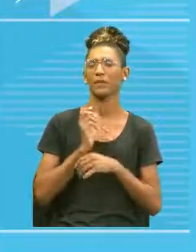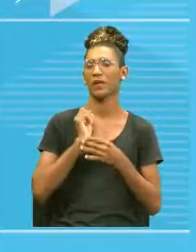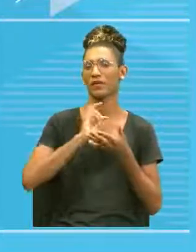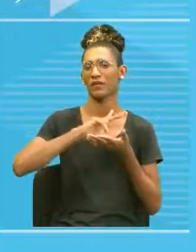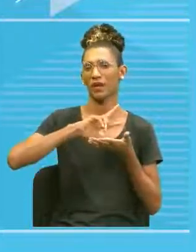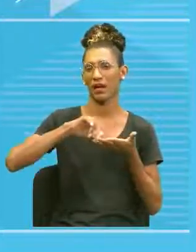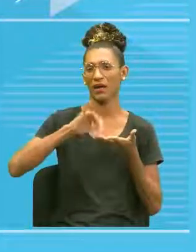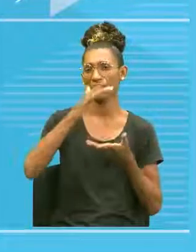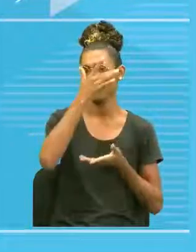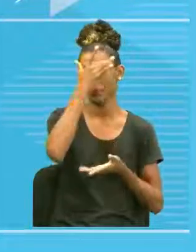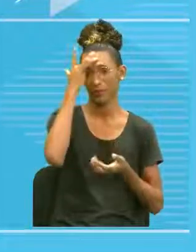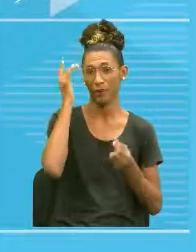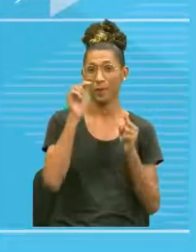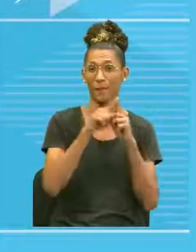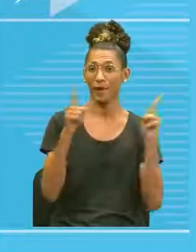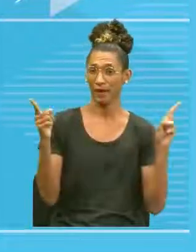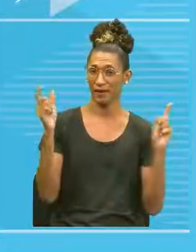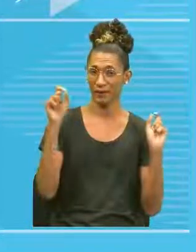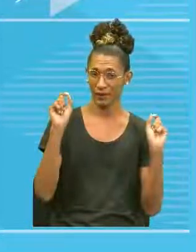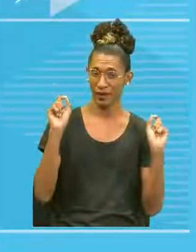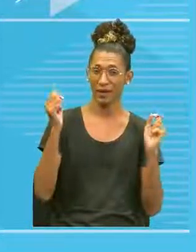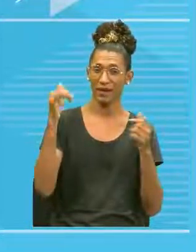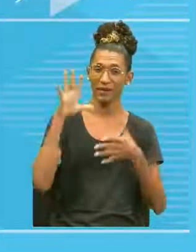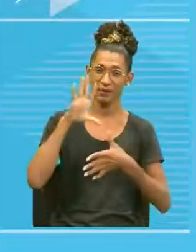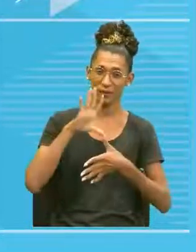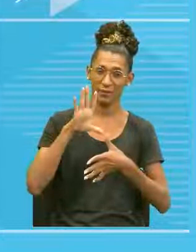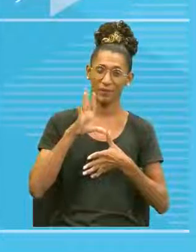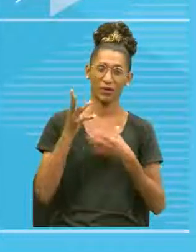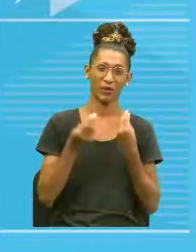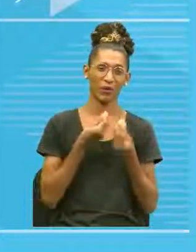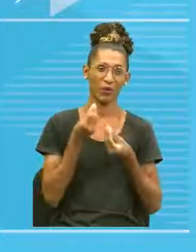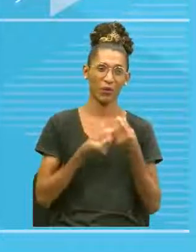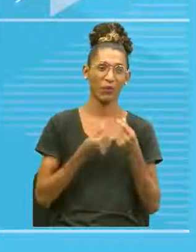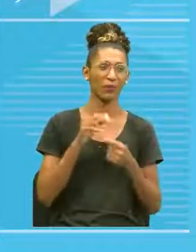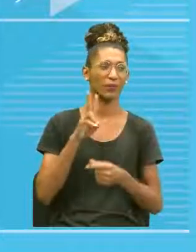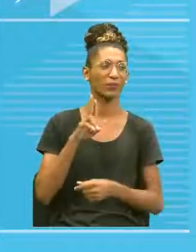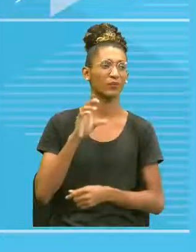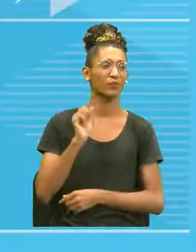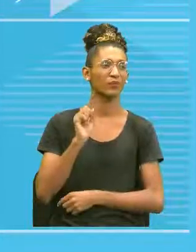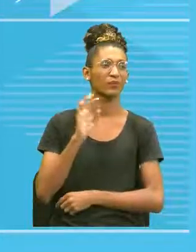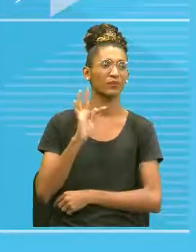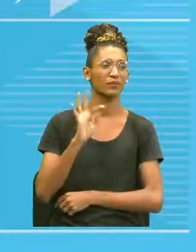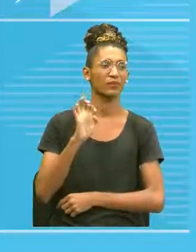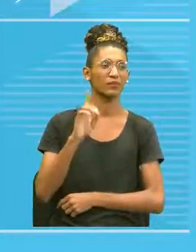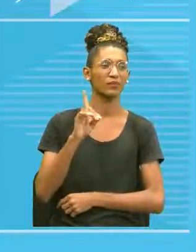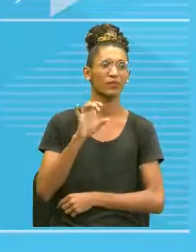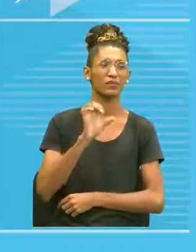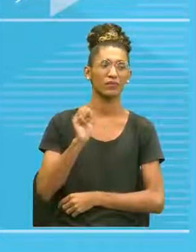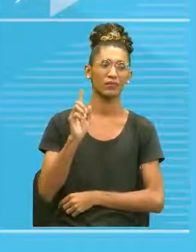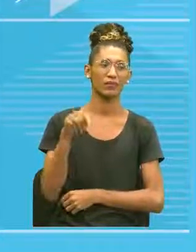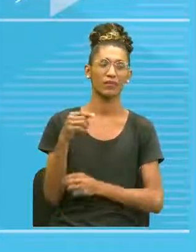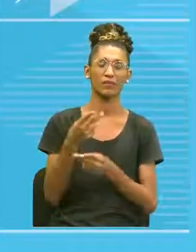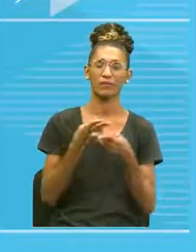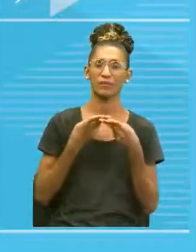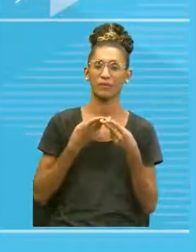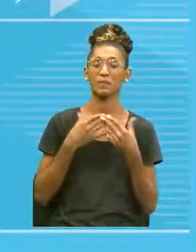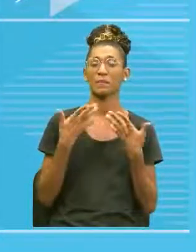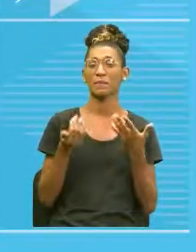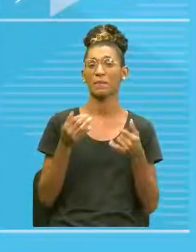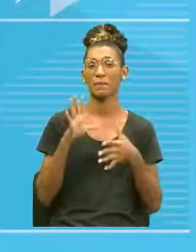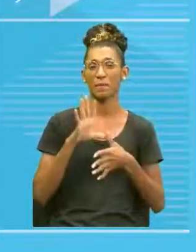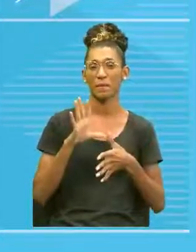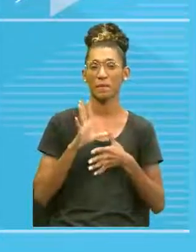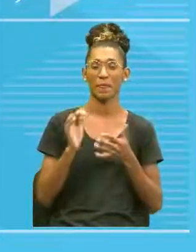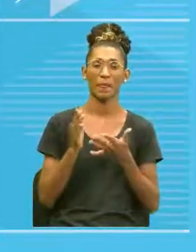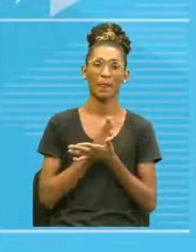só que aqui na América o steris é usado em toda a situação já que na América a maioria